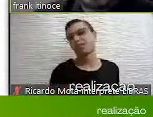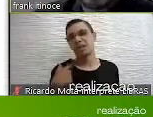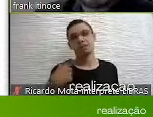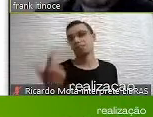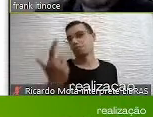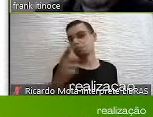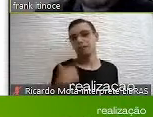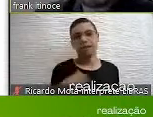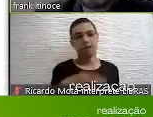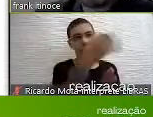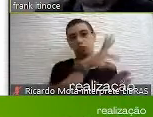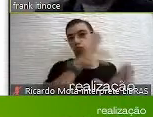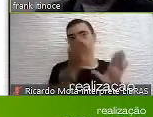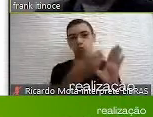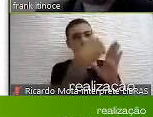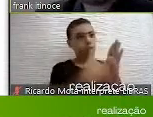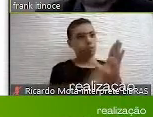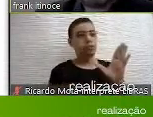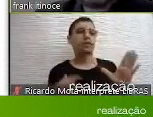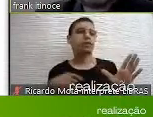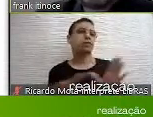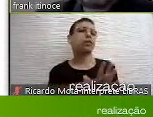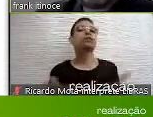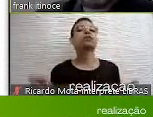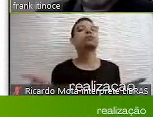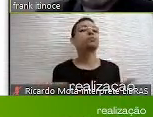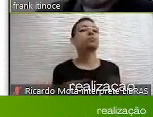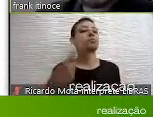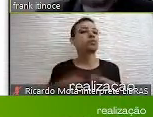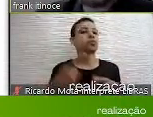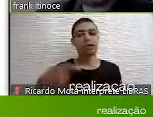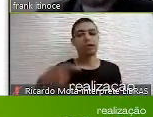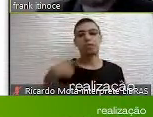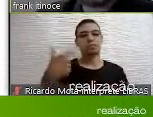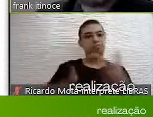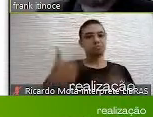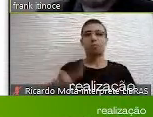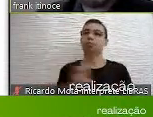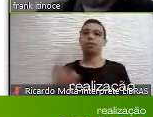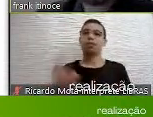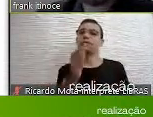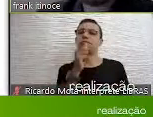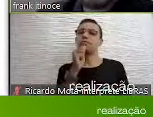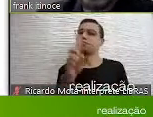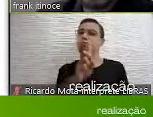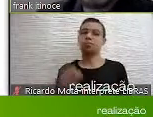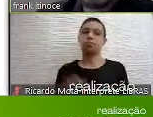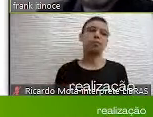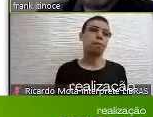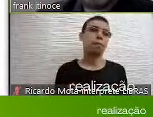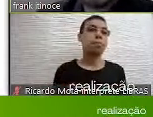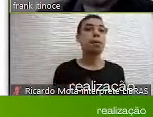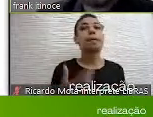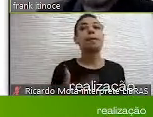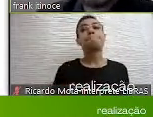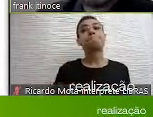para vocês, né, eu já estou aposentado há um tempo, mas na época que eu estava nativo, a gente fez uma correlação entre